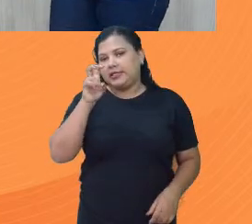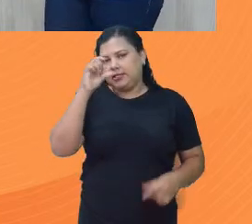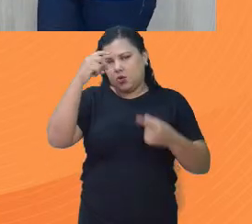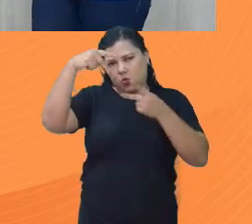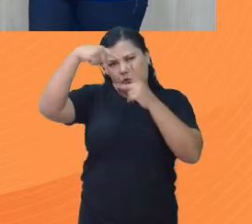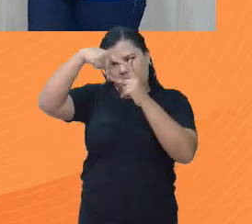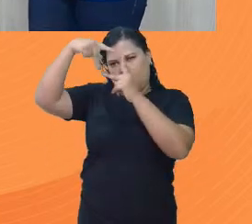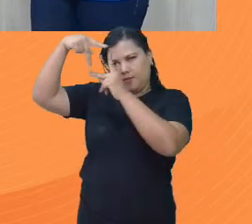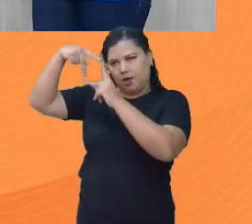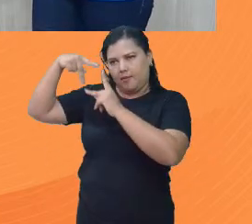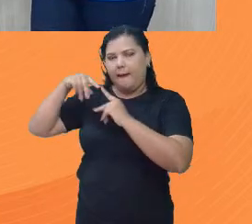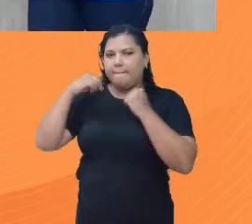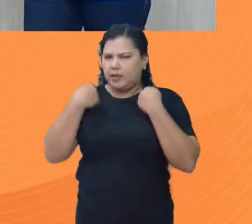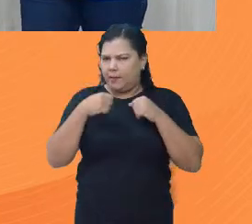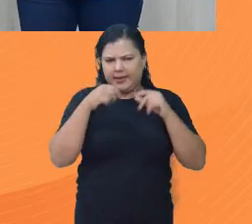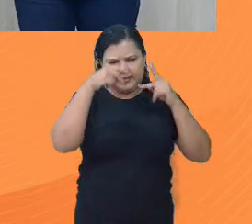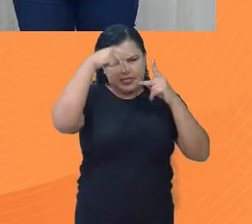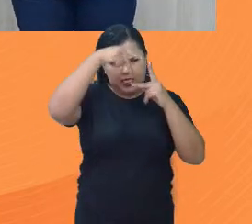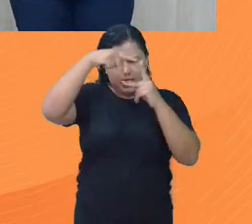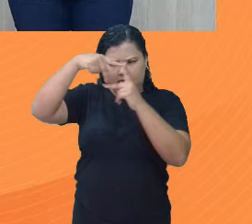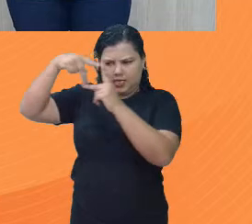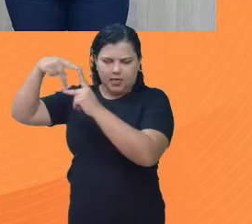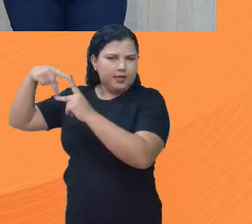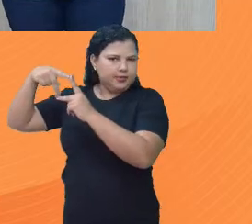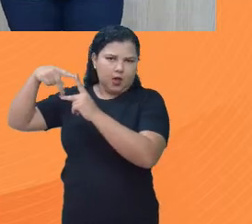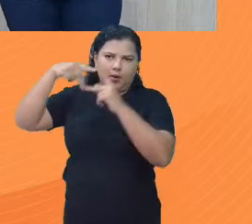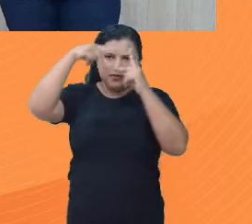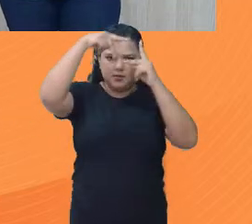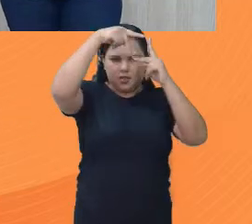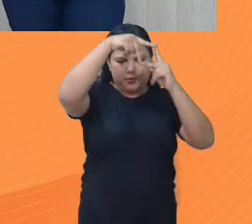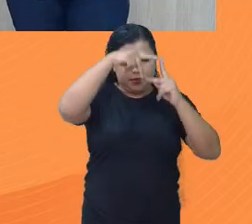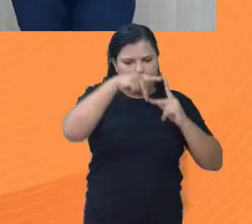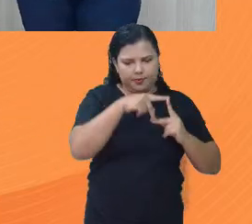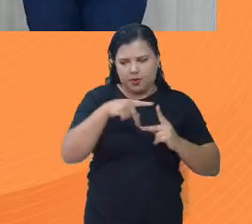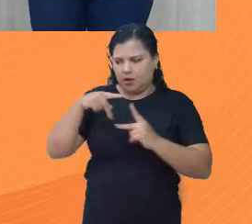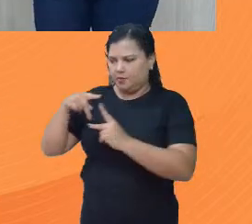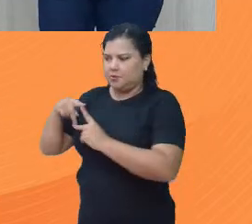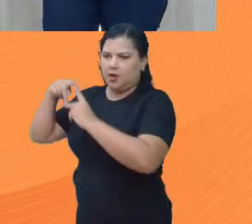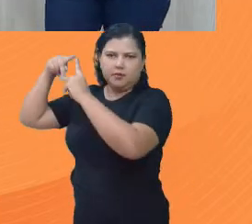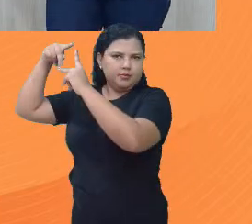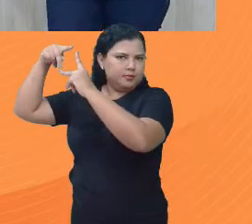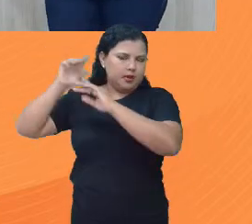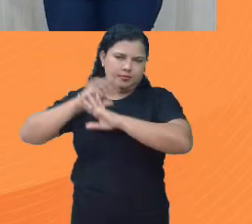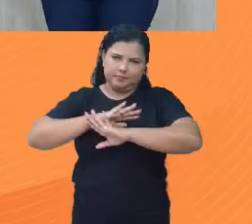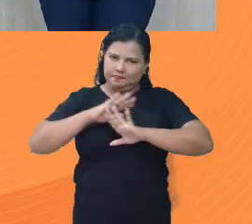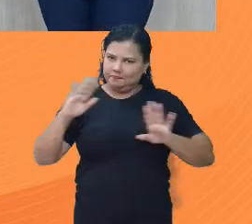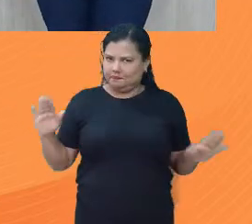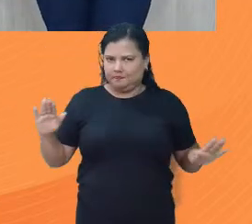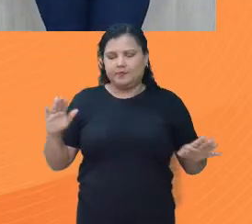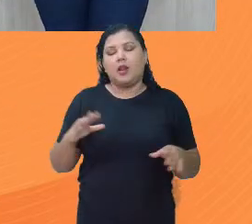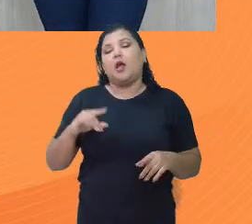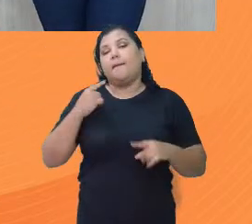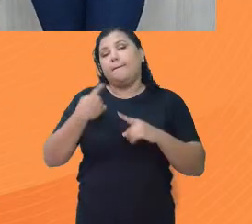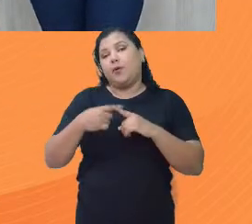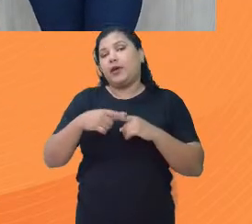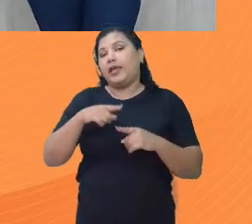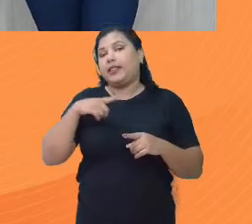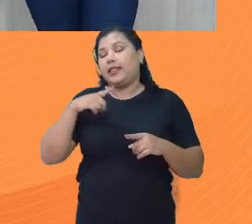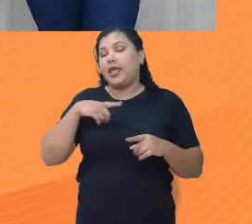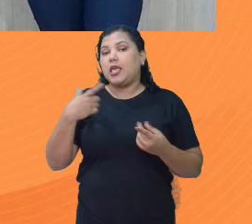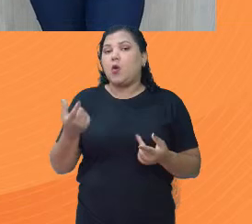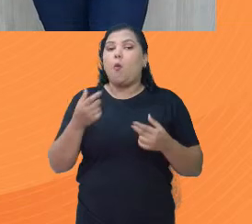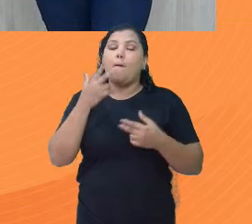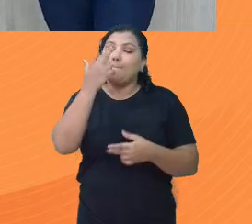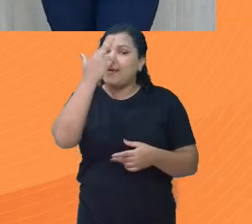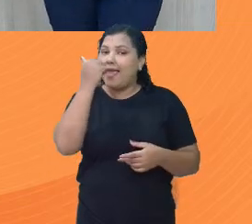mas eu não preciso colocar os 5 quadradinhos um pertinho do outro. Independente da situação, esses quadradinhos eles têm o mesmo tamanho, né?